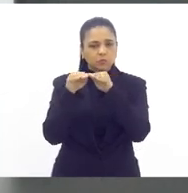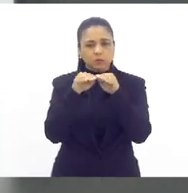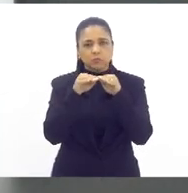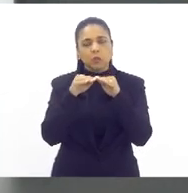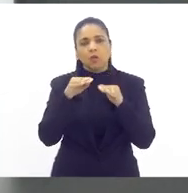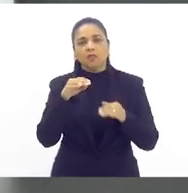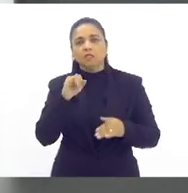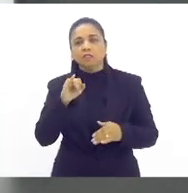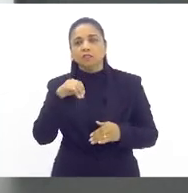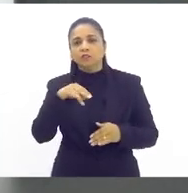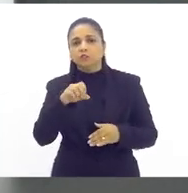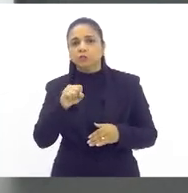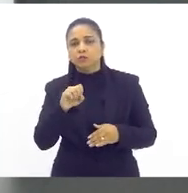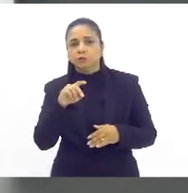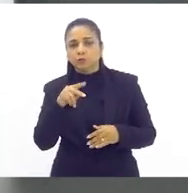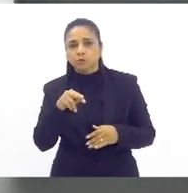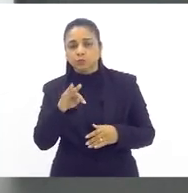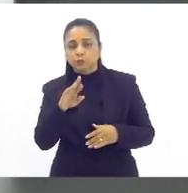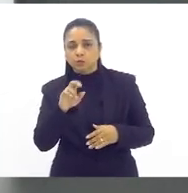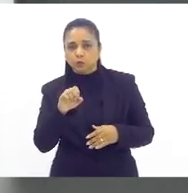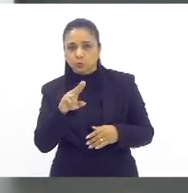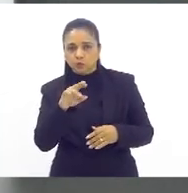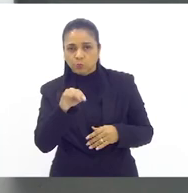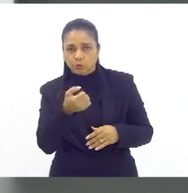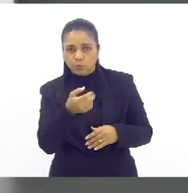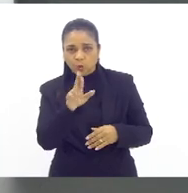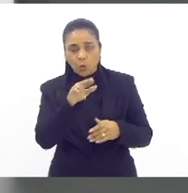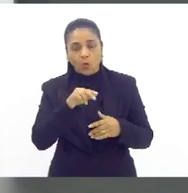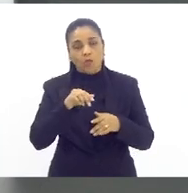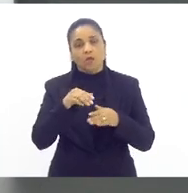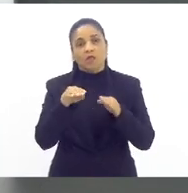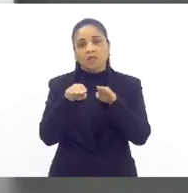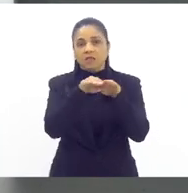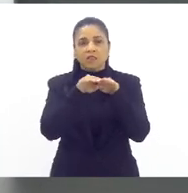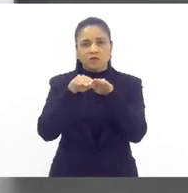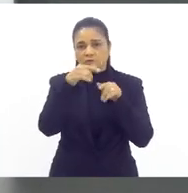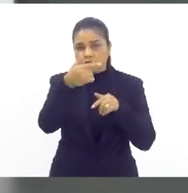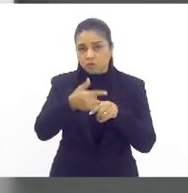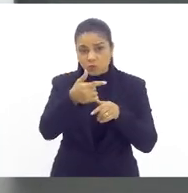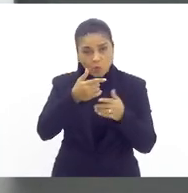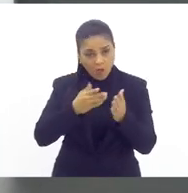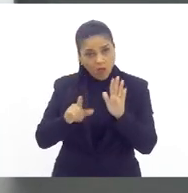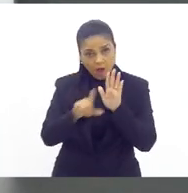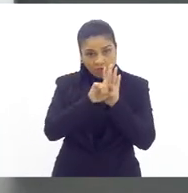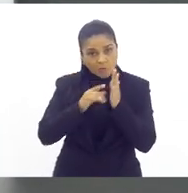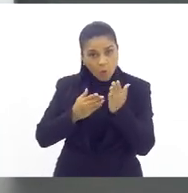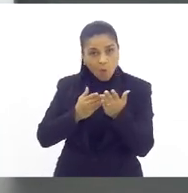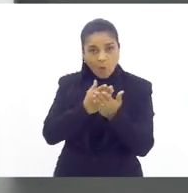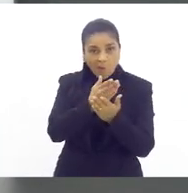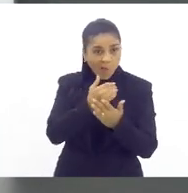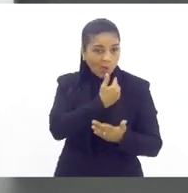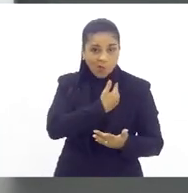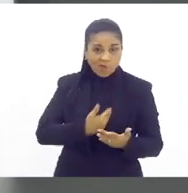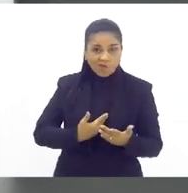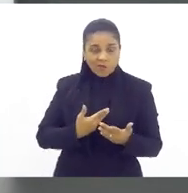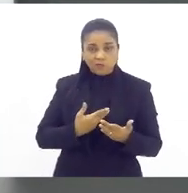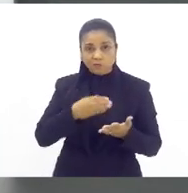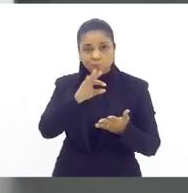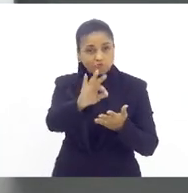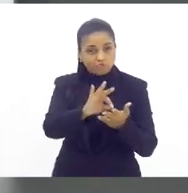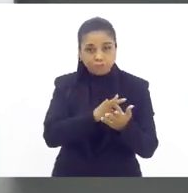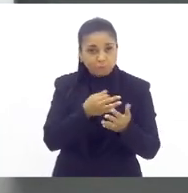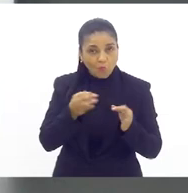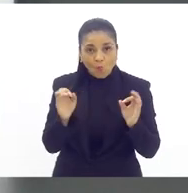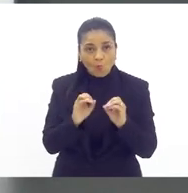com docente de nível médio Professor 2 e a lei foi aprovada e o governo não implanta né